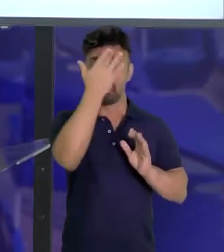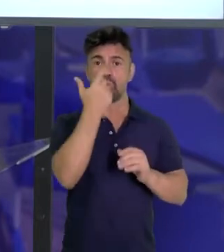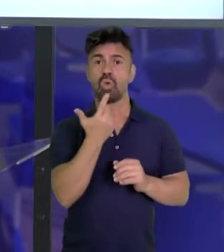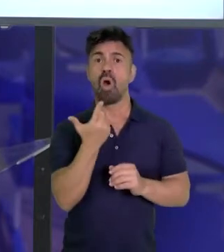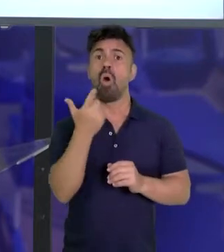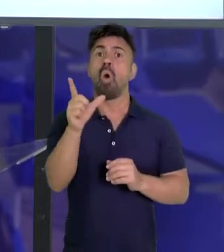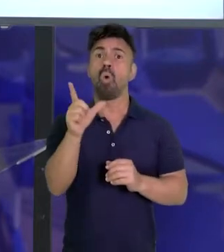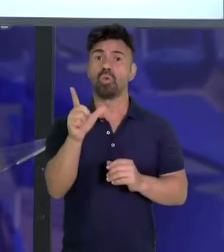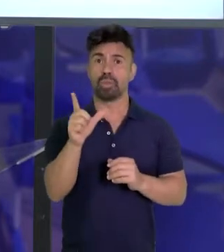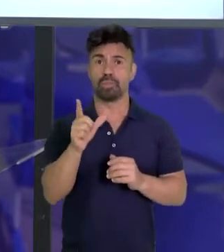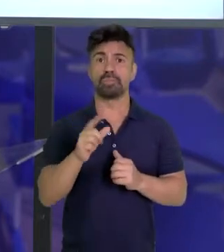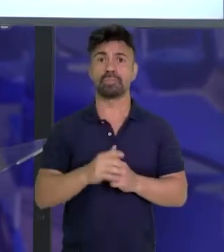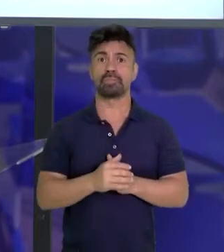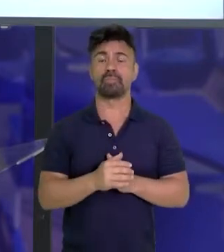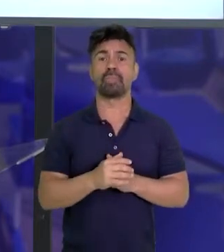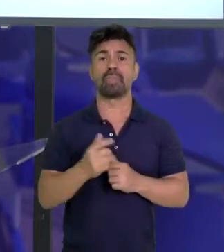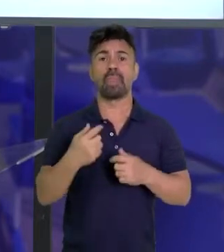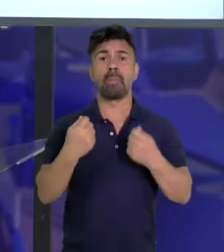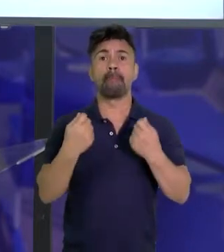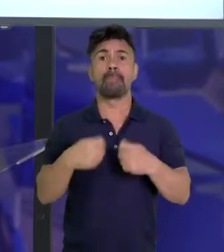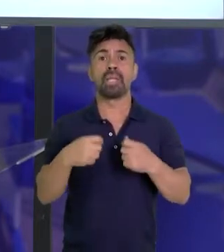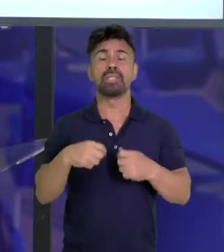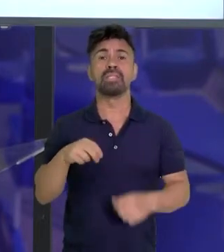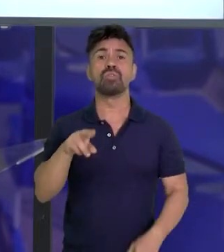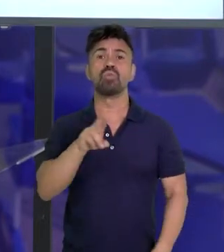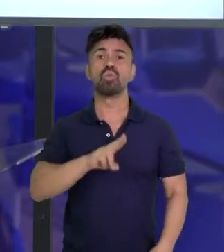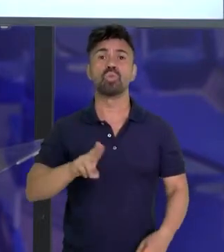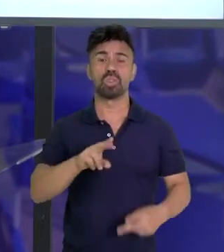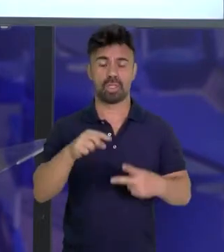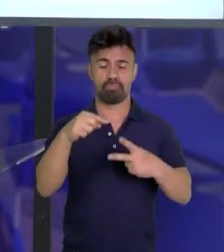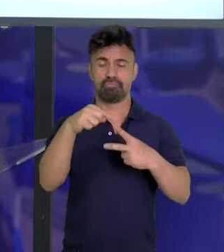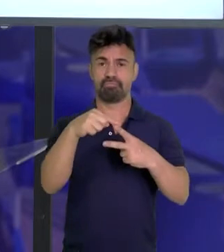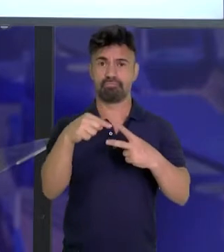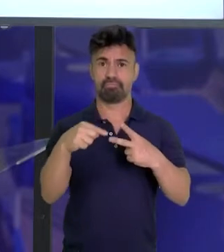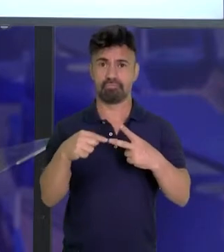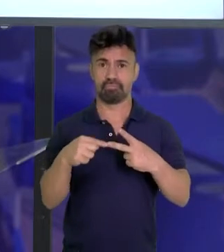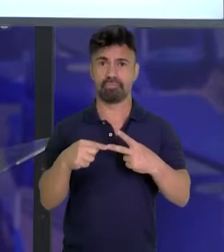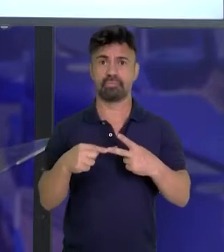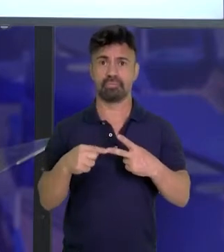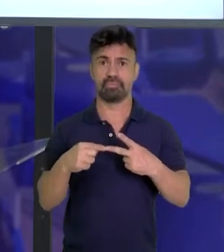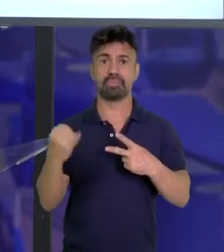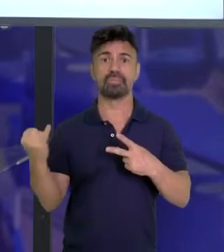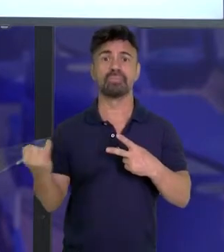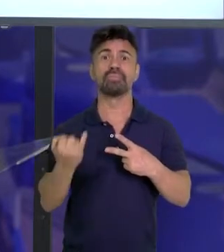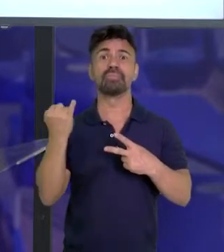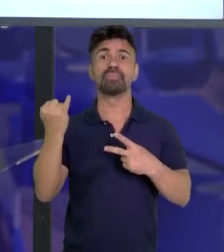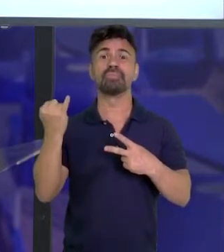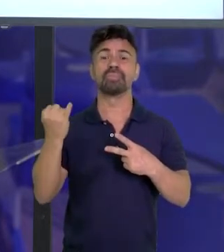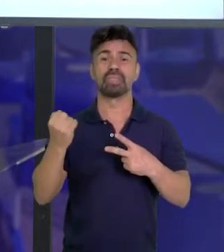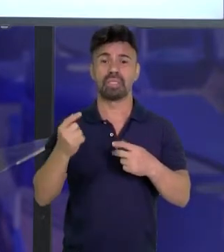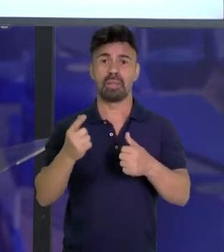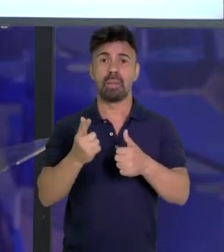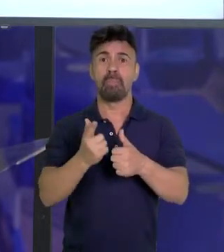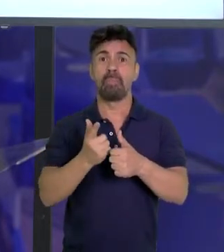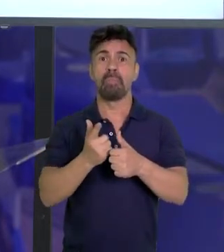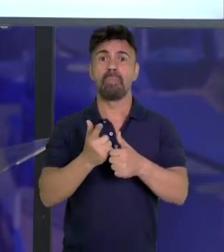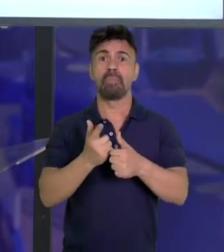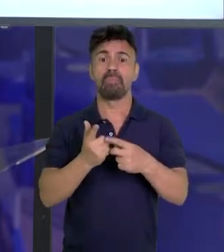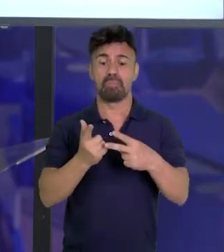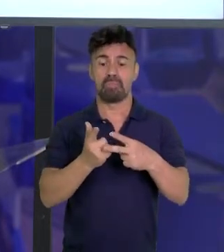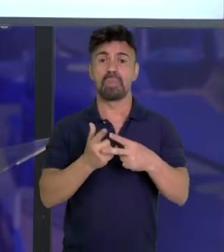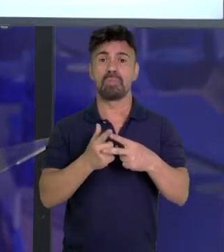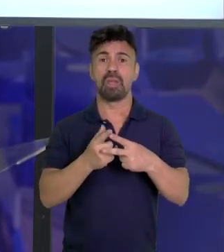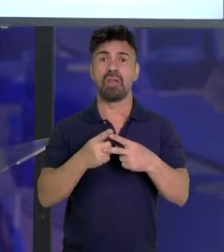do próprio autor do texto, eu preciso usar 2 recursos que se fazem muito importantes. O primeiro deles é o uso